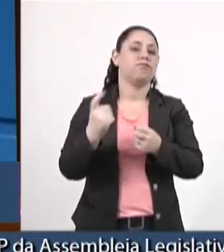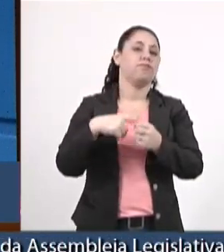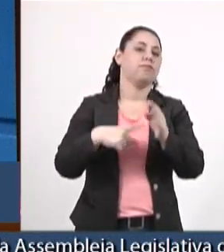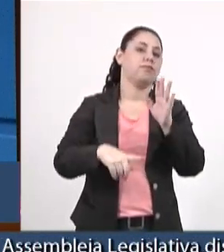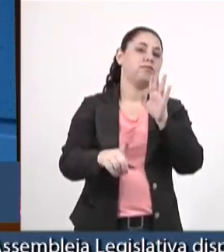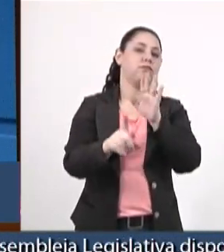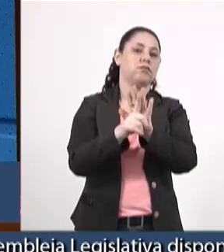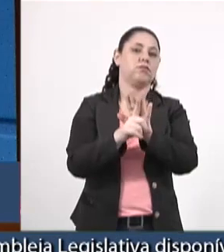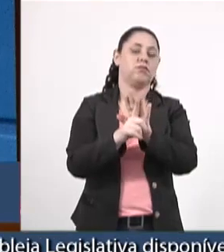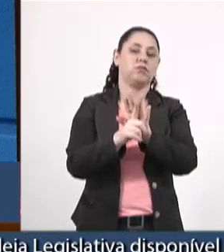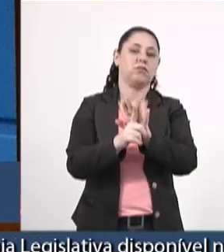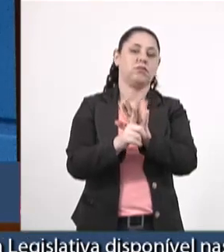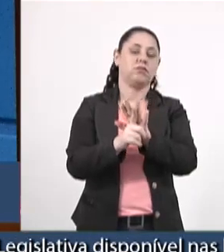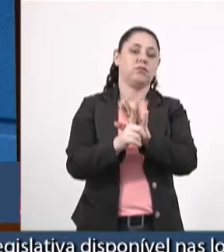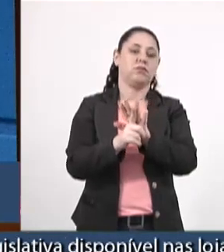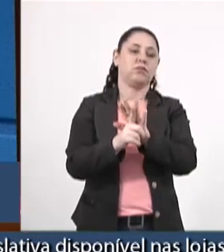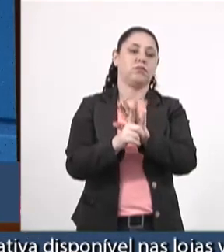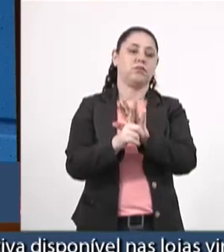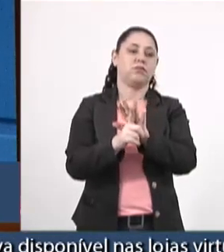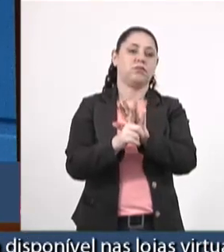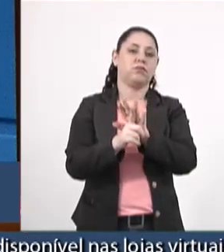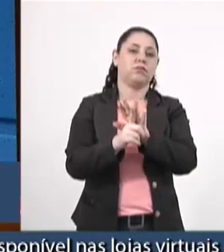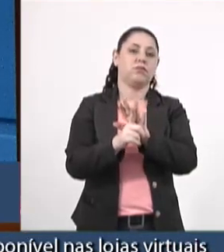lei, né, a lei de